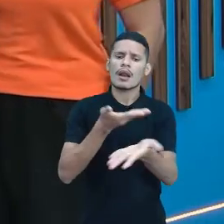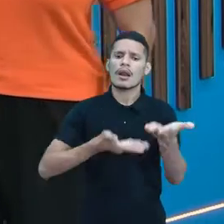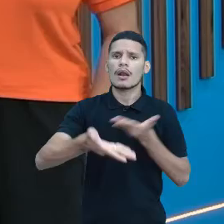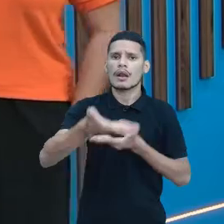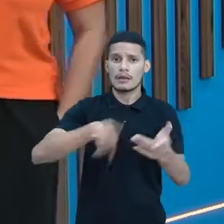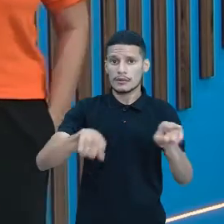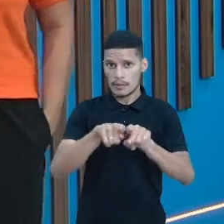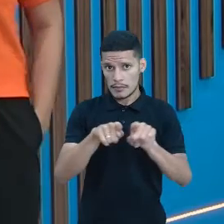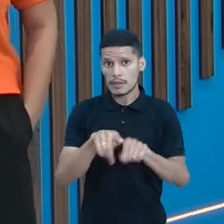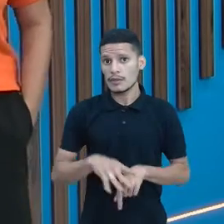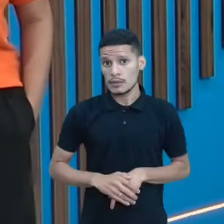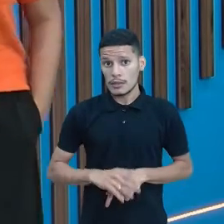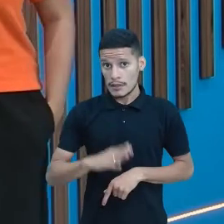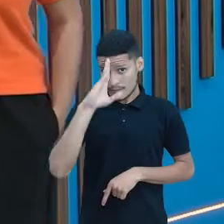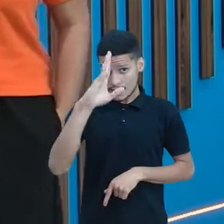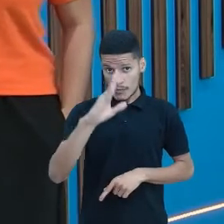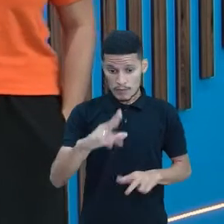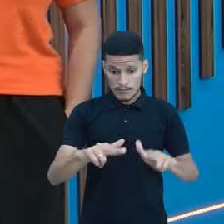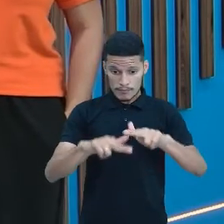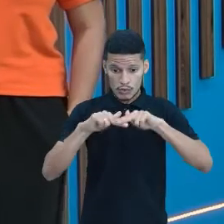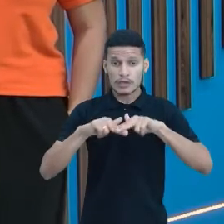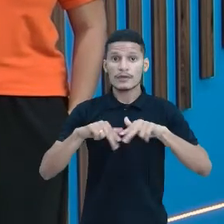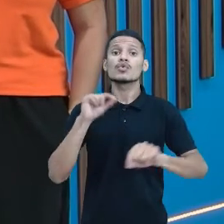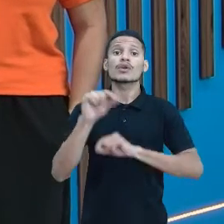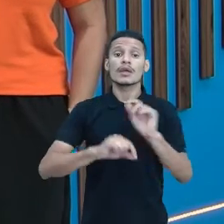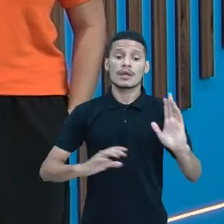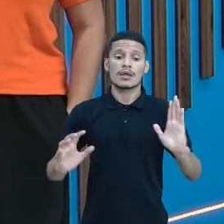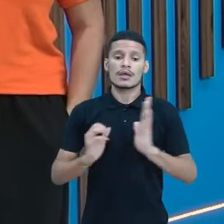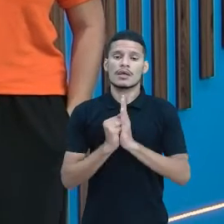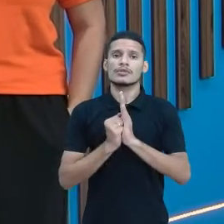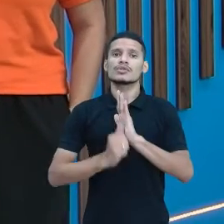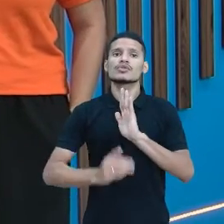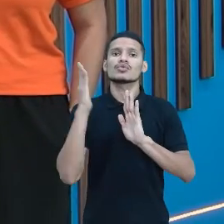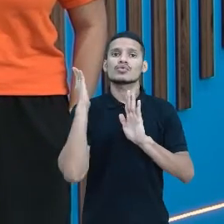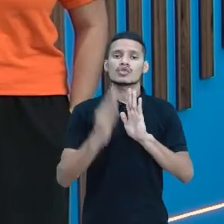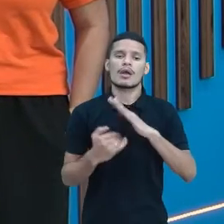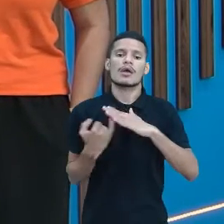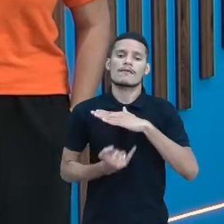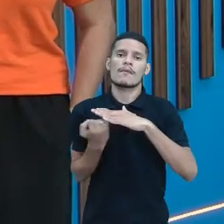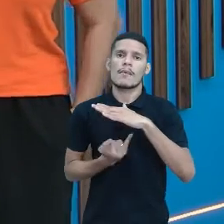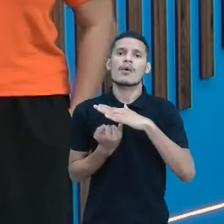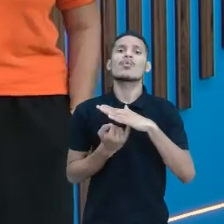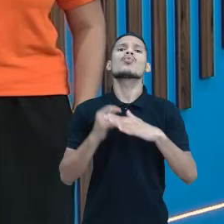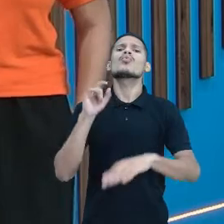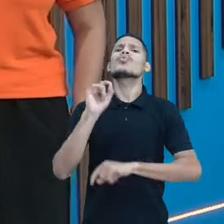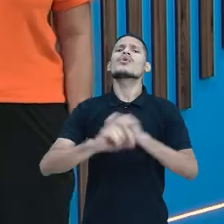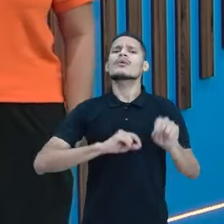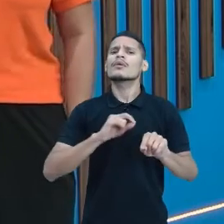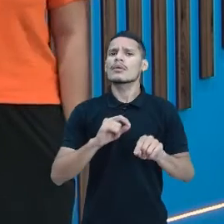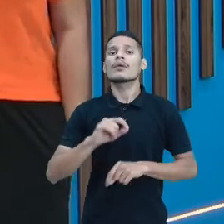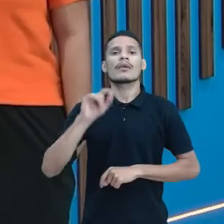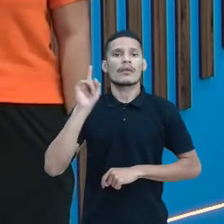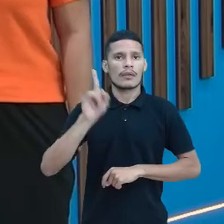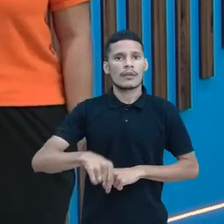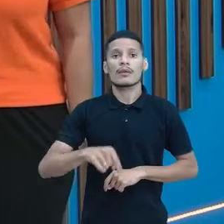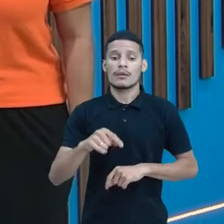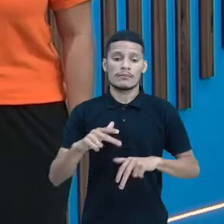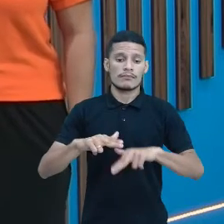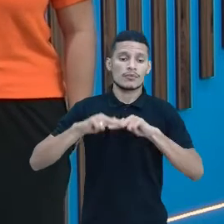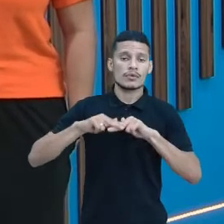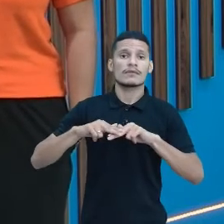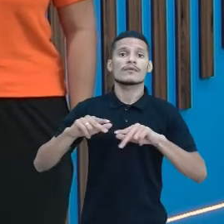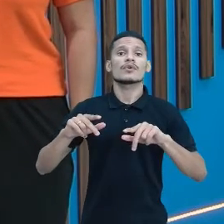Então, um dos principais motivos desse registro mais informal é justamente o que, gente? Por